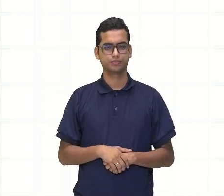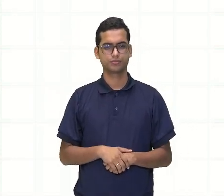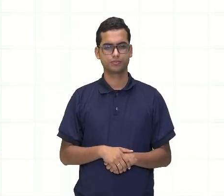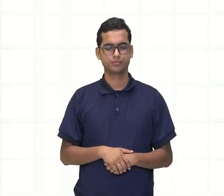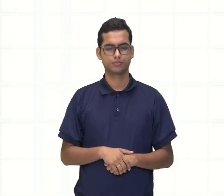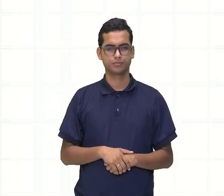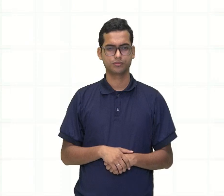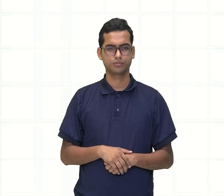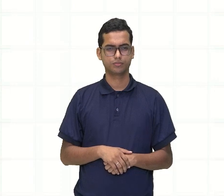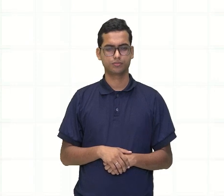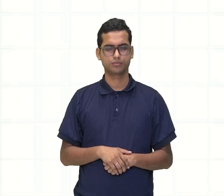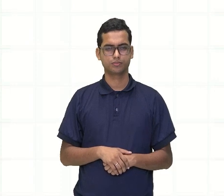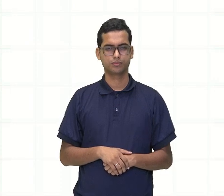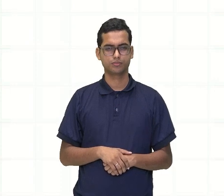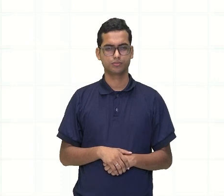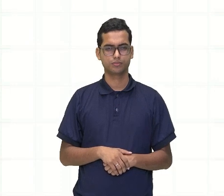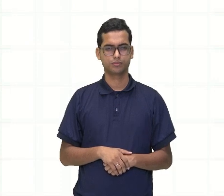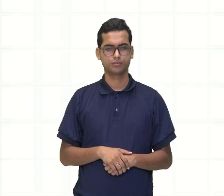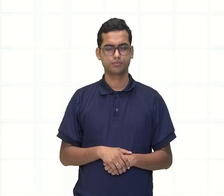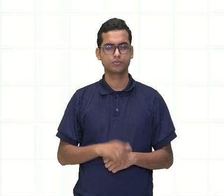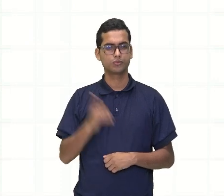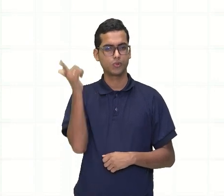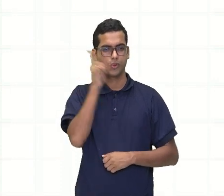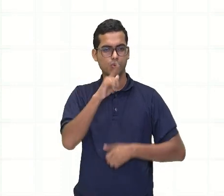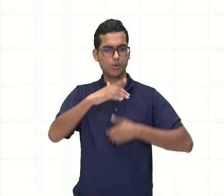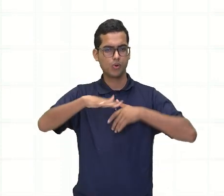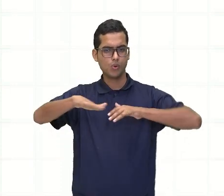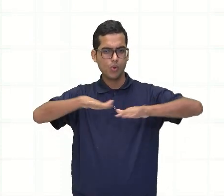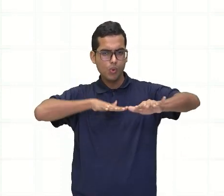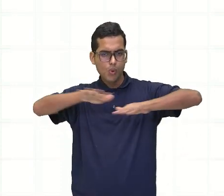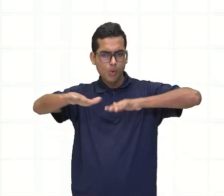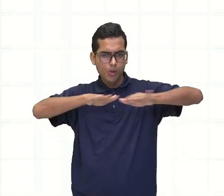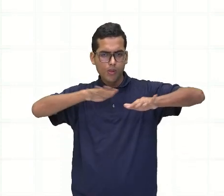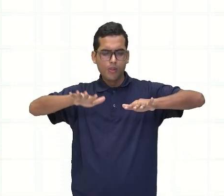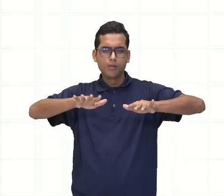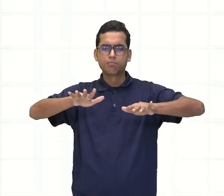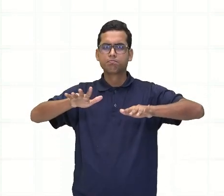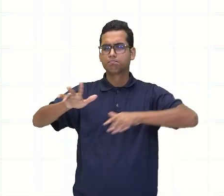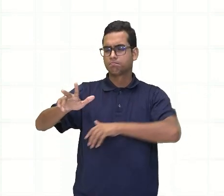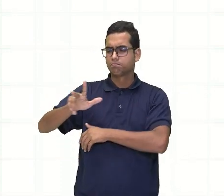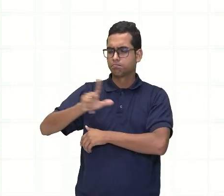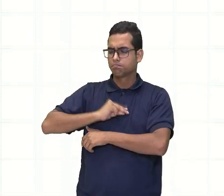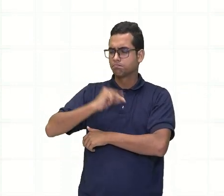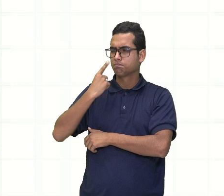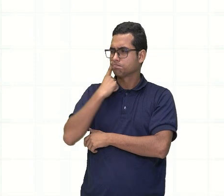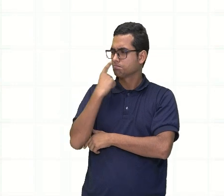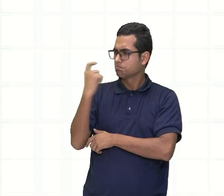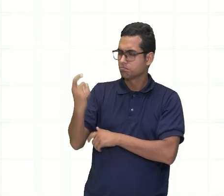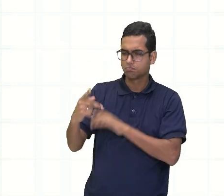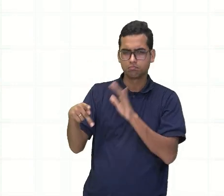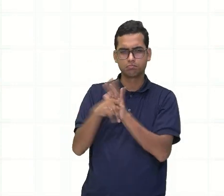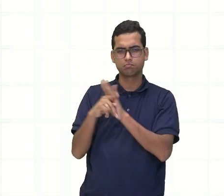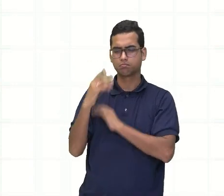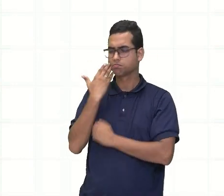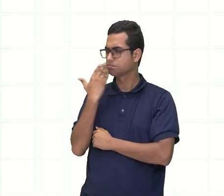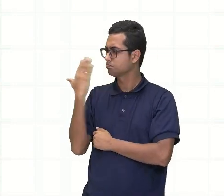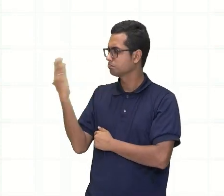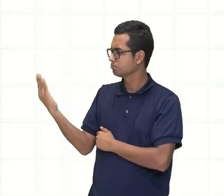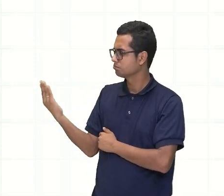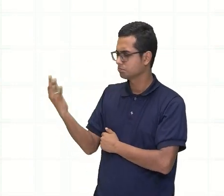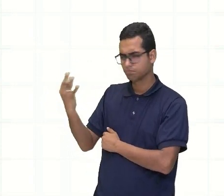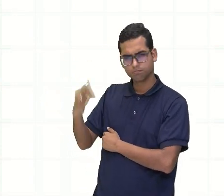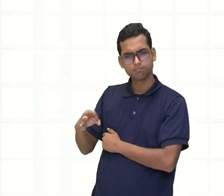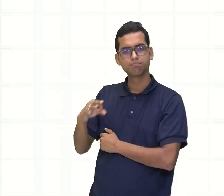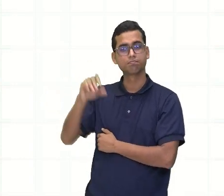sai daqui dá o movimento. Nossa, professora, muito interessante essa máquina. Sim, por isso que ela é